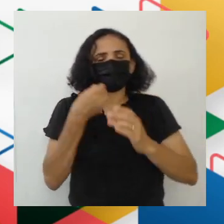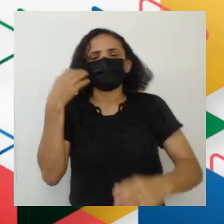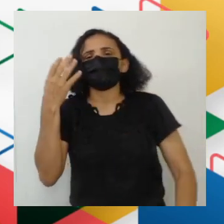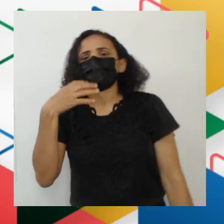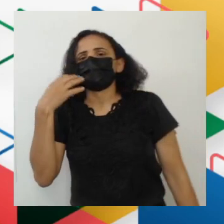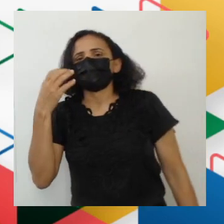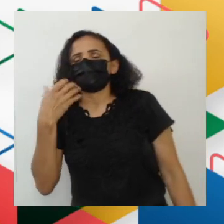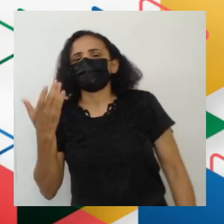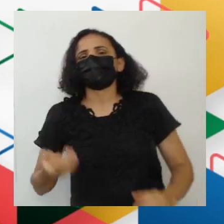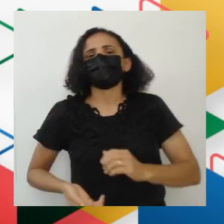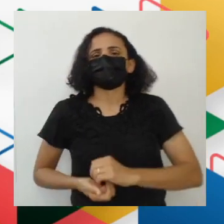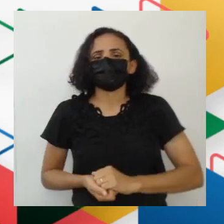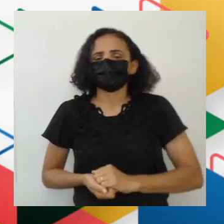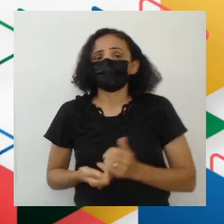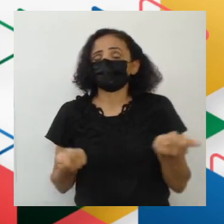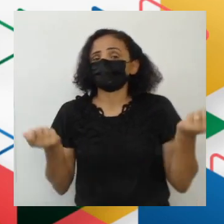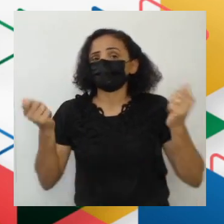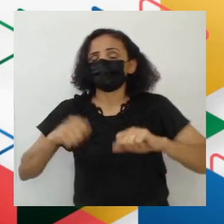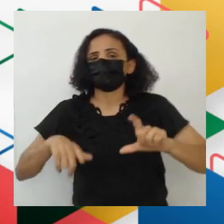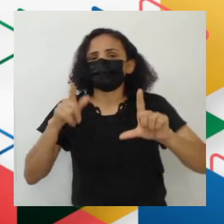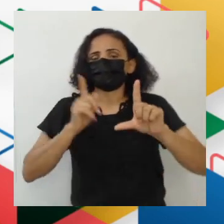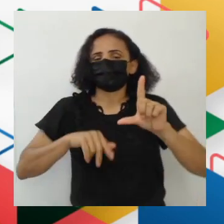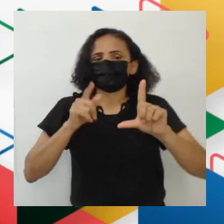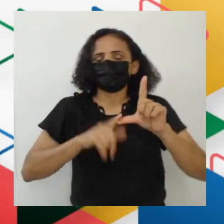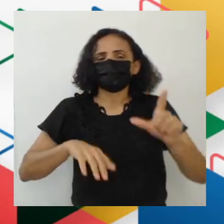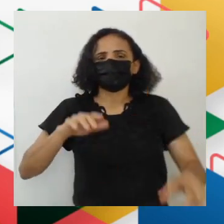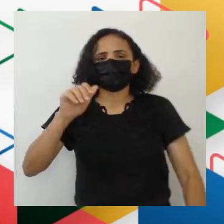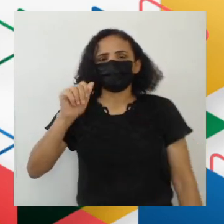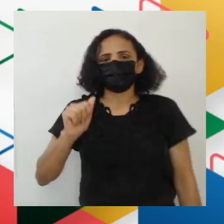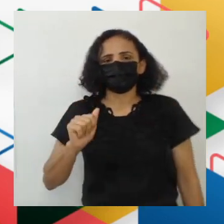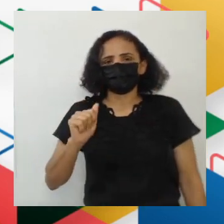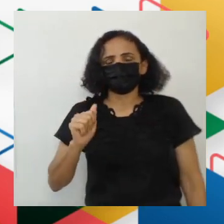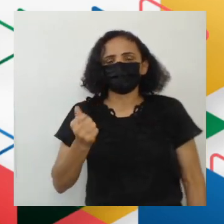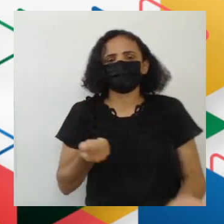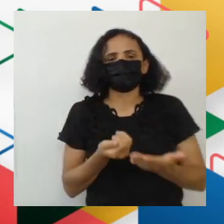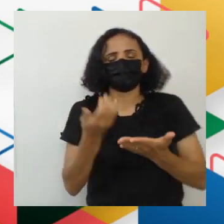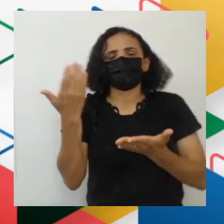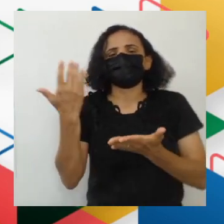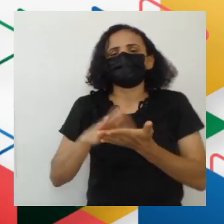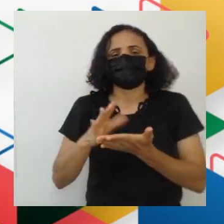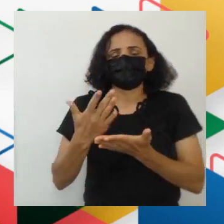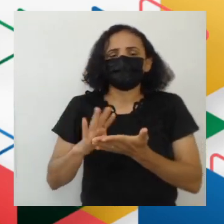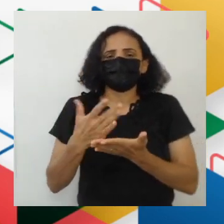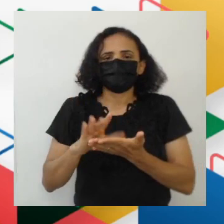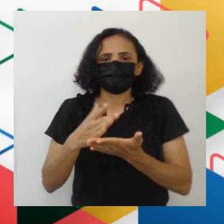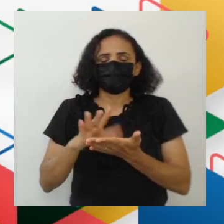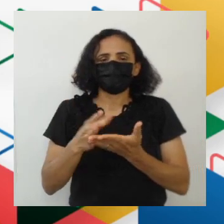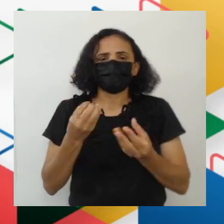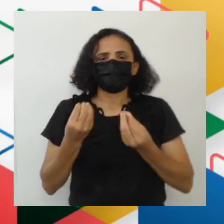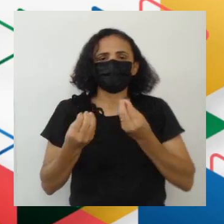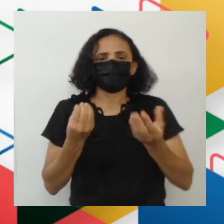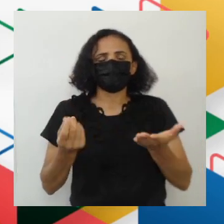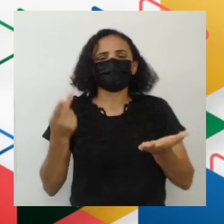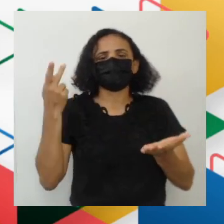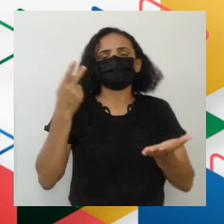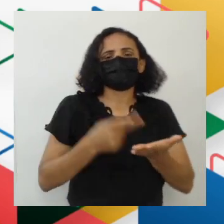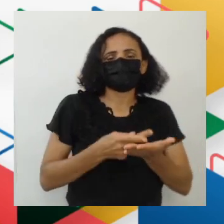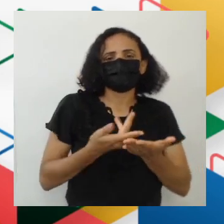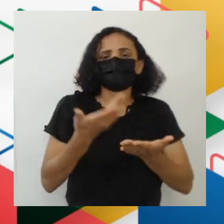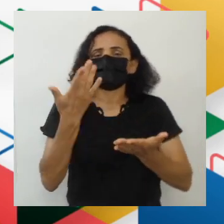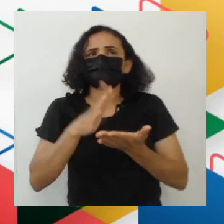bom? Observe que não pode ser a letra A, porque ele não é a primazia do samba sobre a música nordestina. Ele não está colocando o